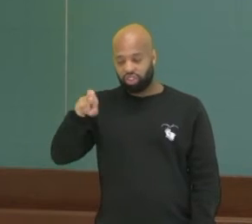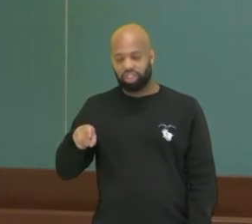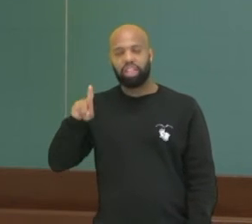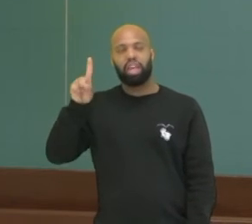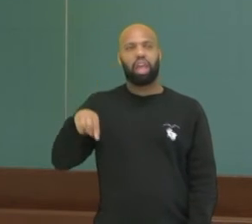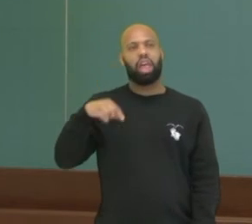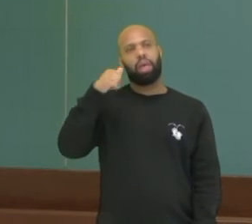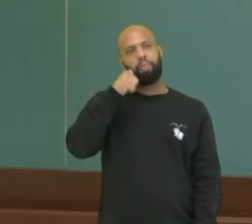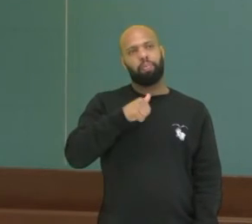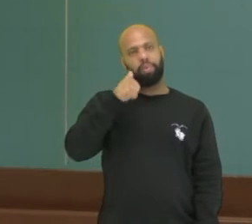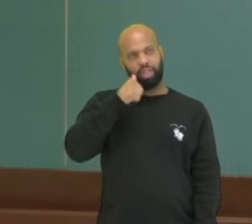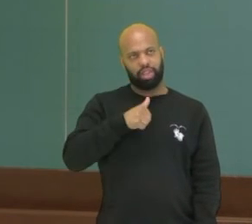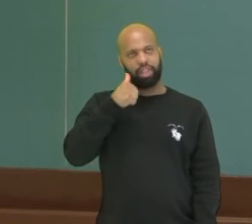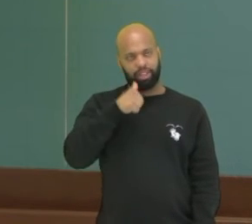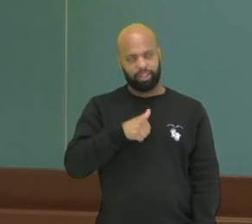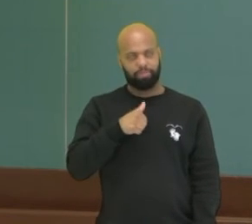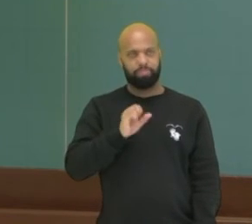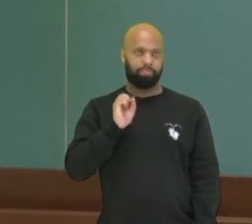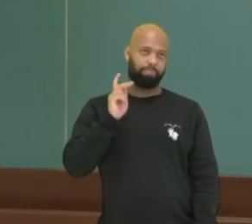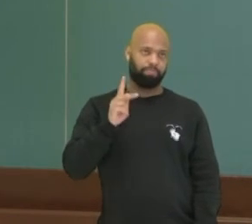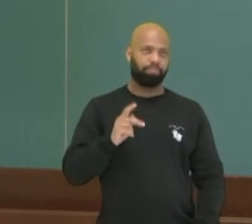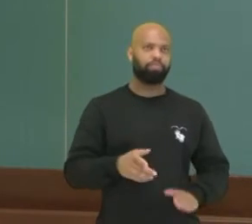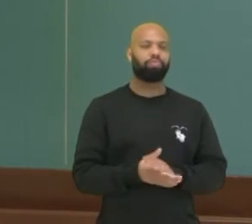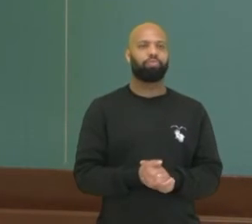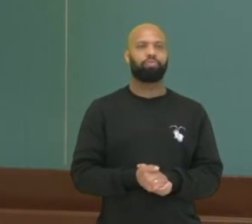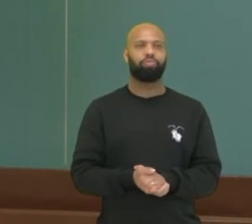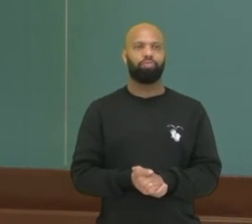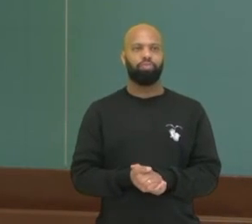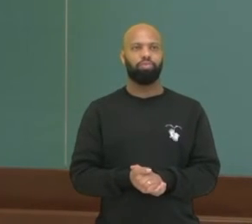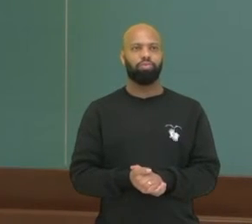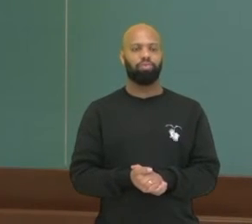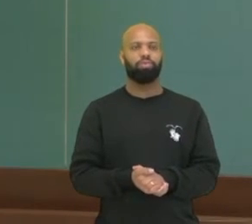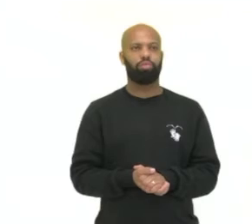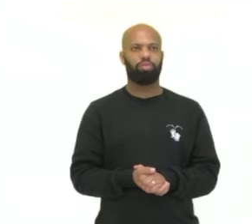seria o cariótipo de uma menina, ok?